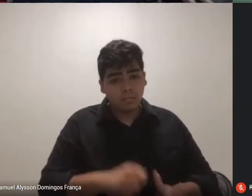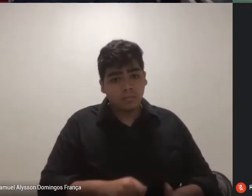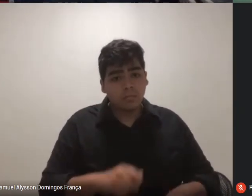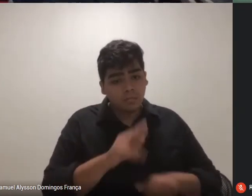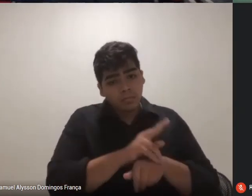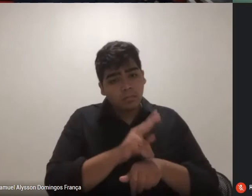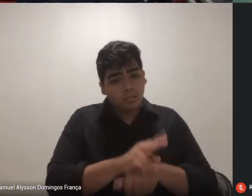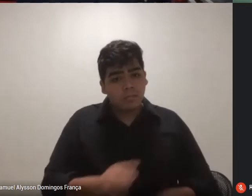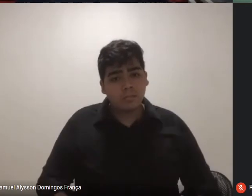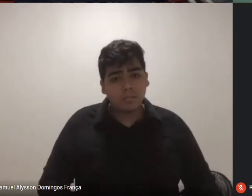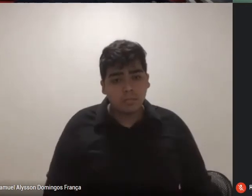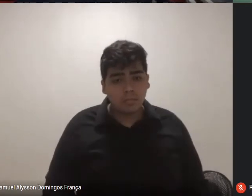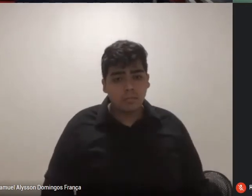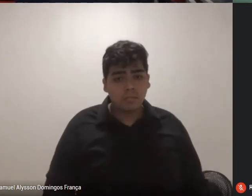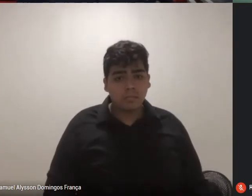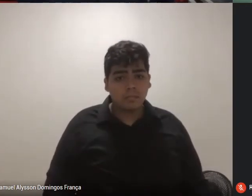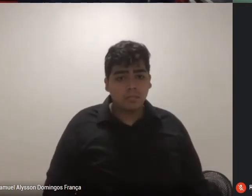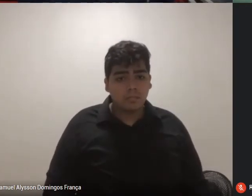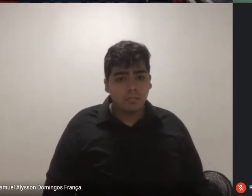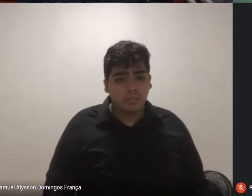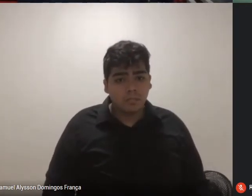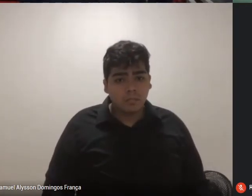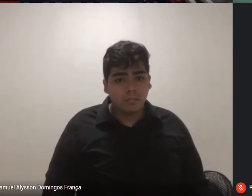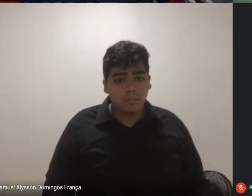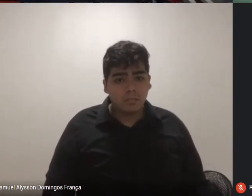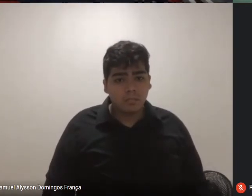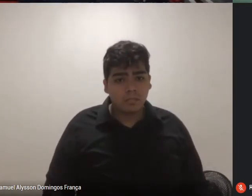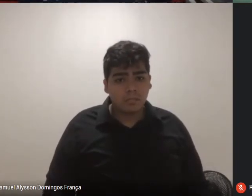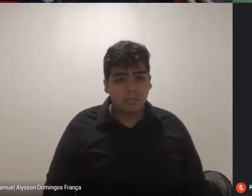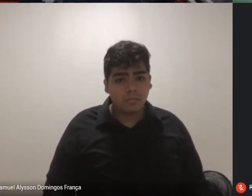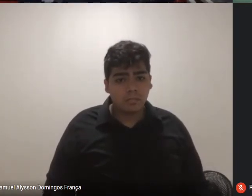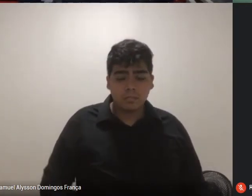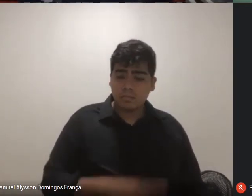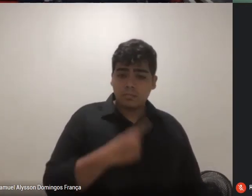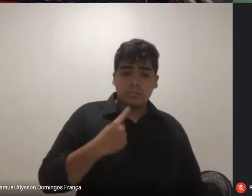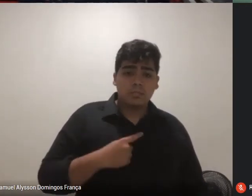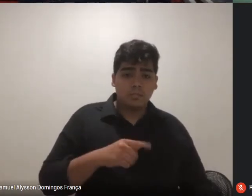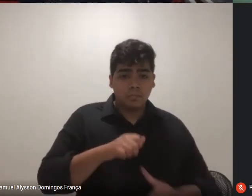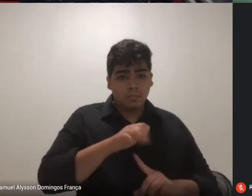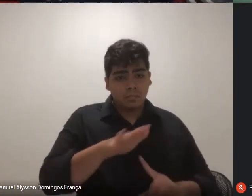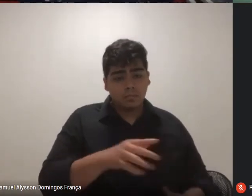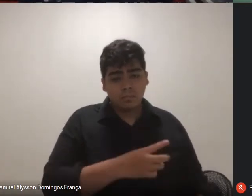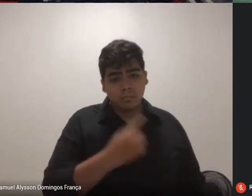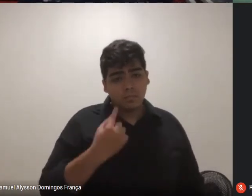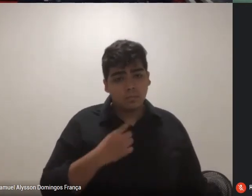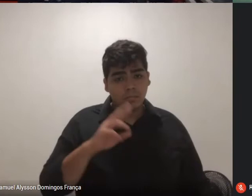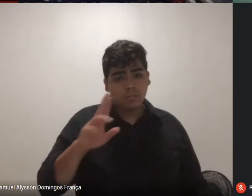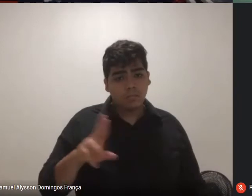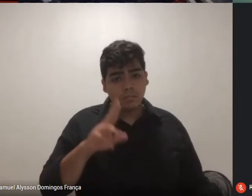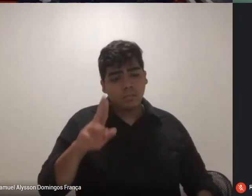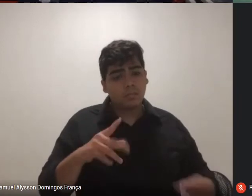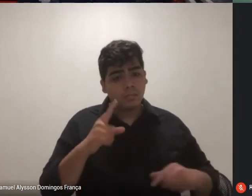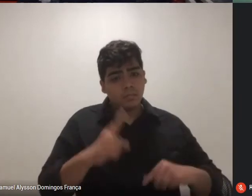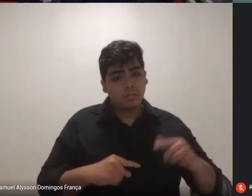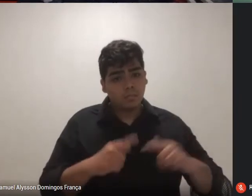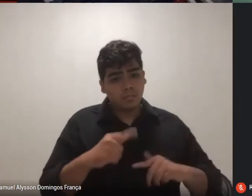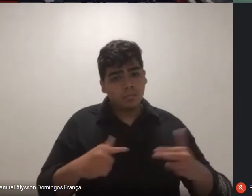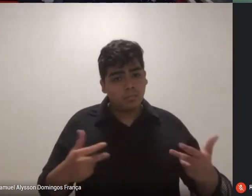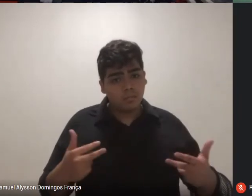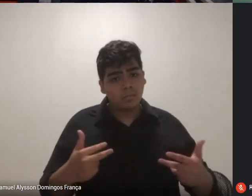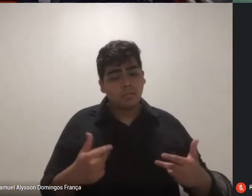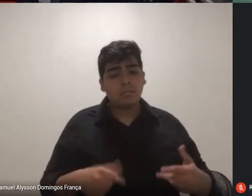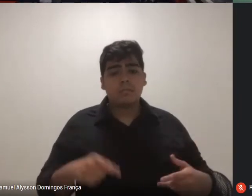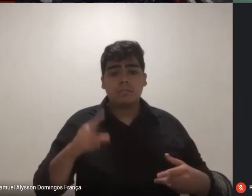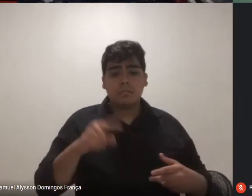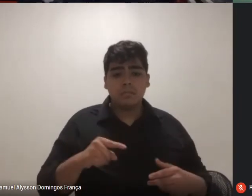Porém, durante a nossa extensão, a gente utilizou materiais sustentáveis, que foi o pallet, né?